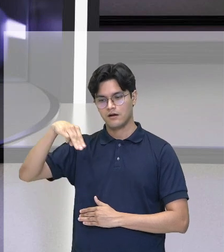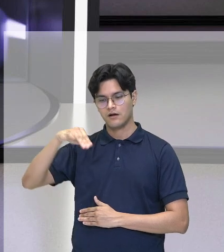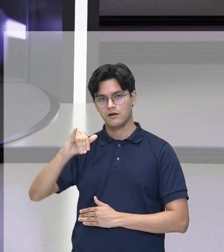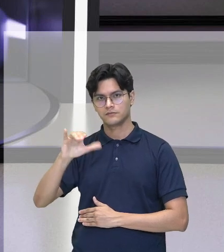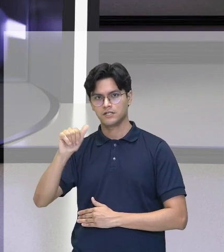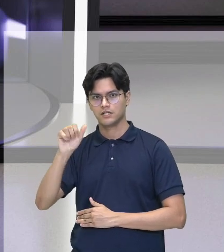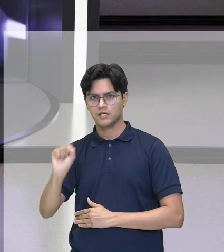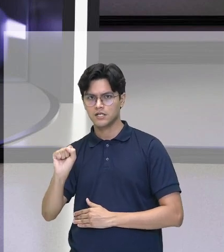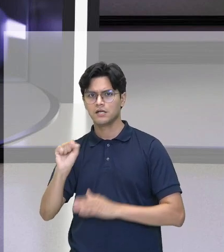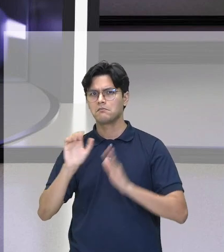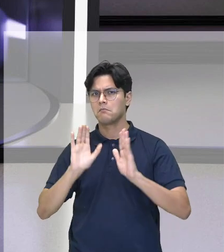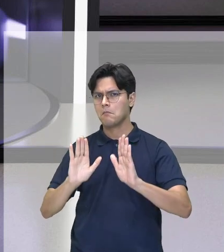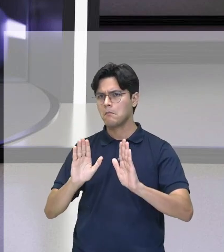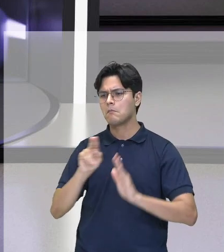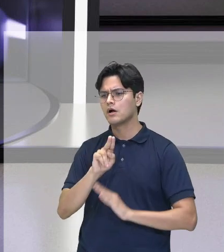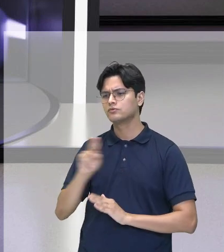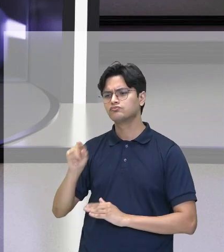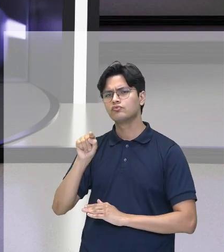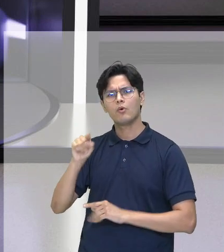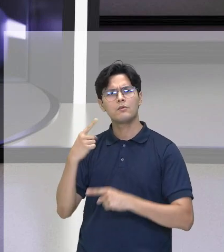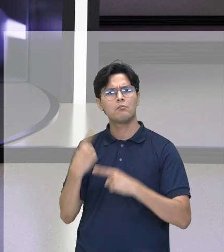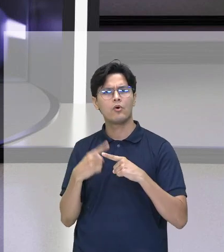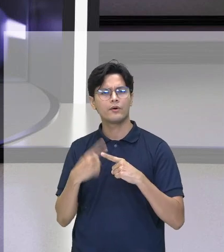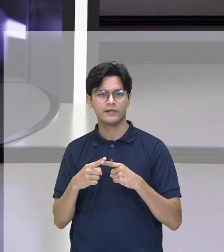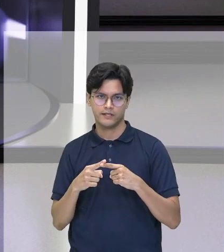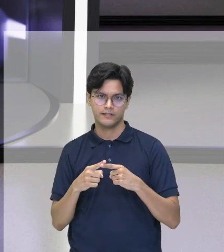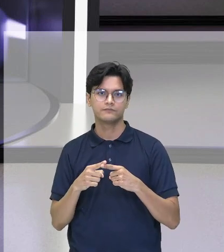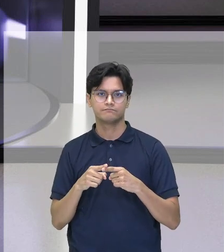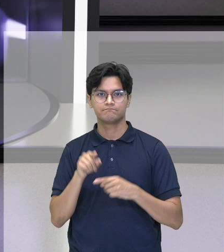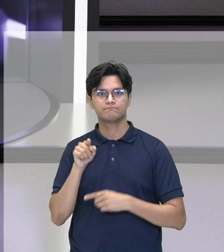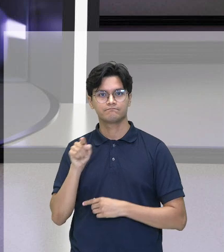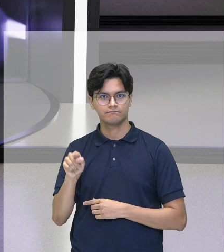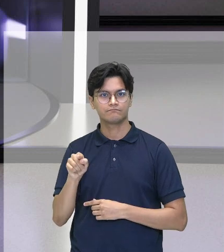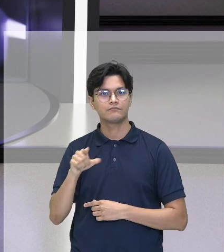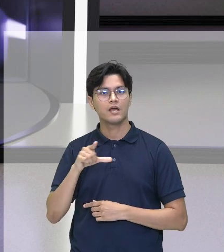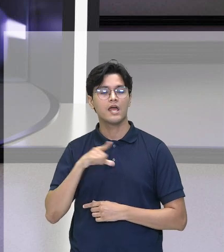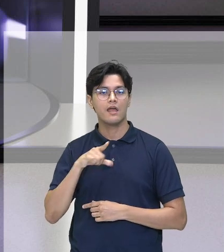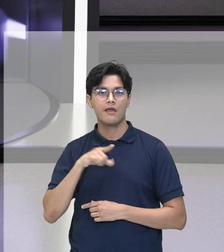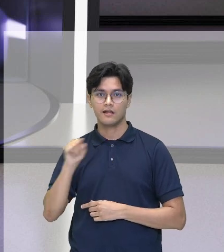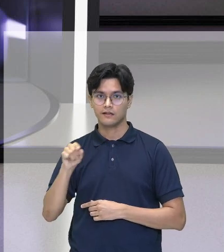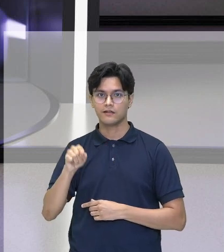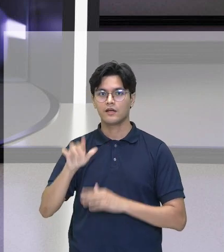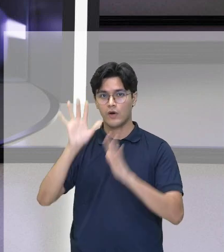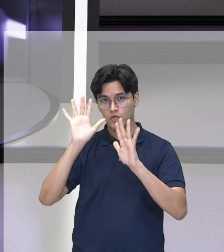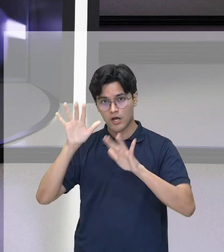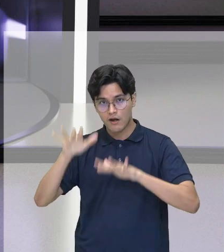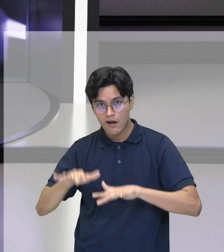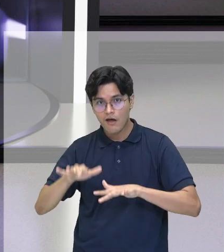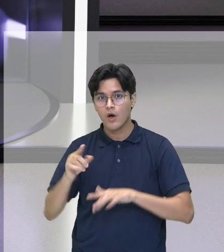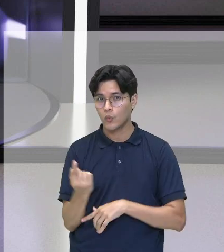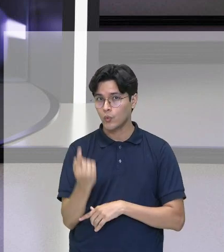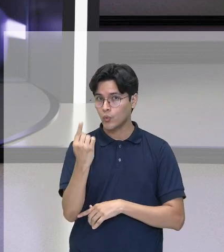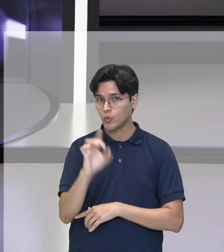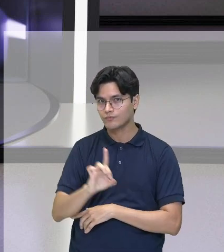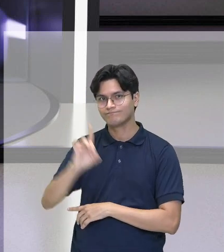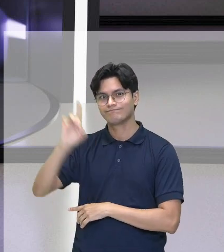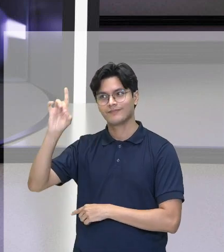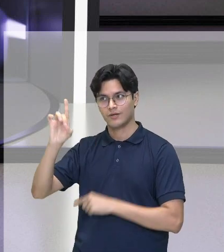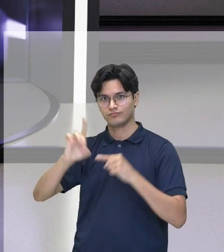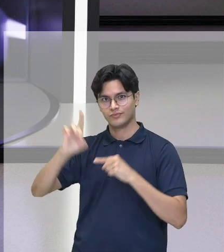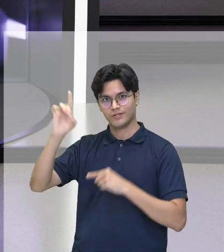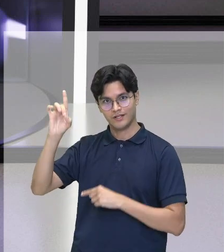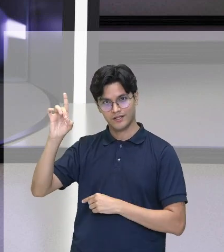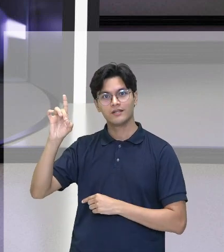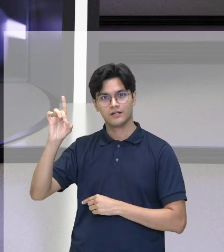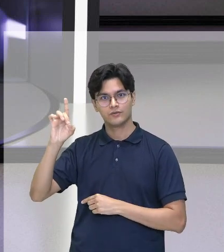elas são chamadas de religiões abraâmicas? Porque culto mesmo um Deus único, que é o Deus de Abraão. Então, abraâmica,